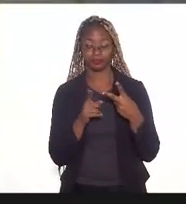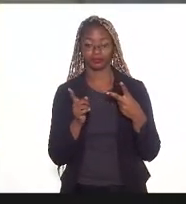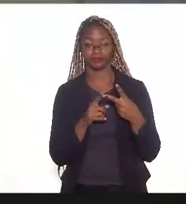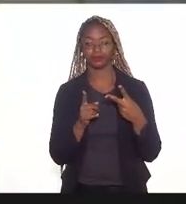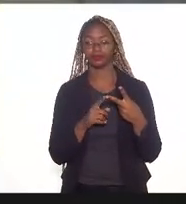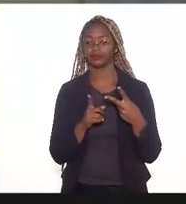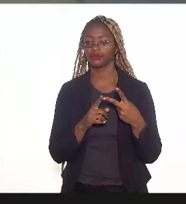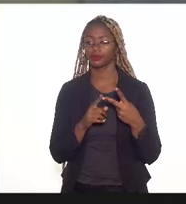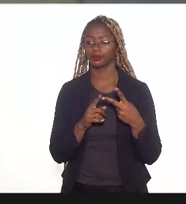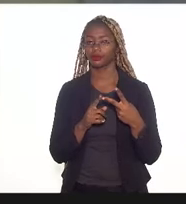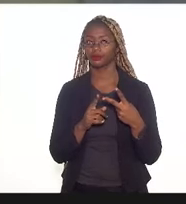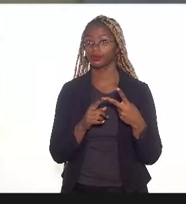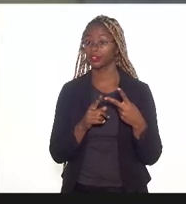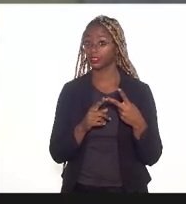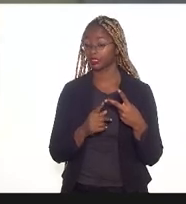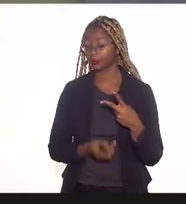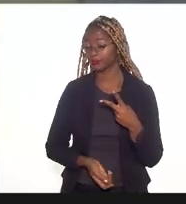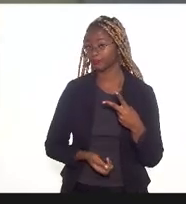A segunda questão